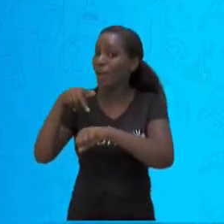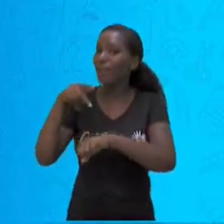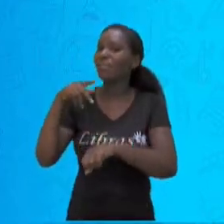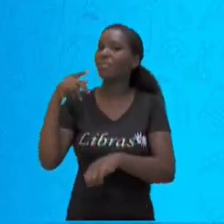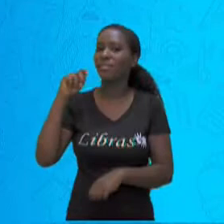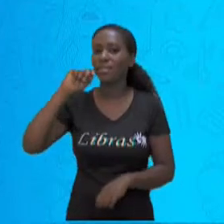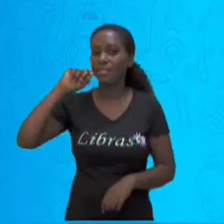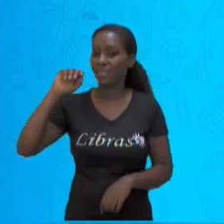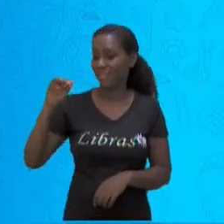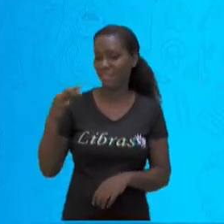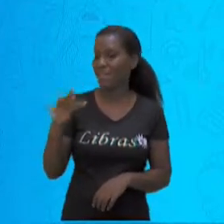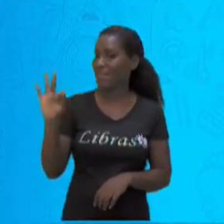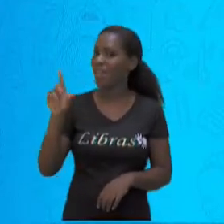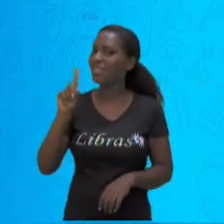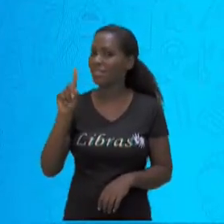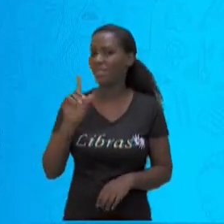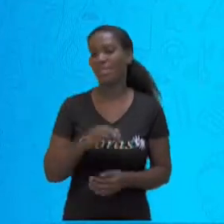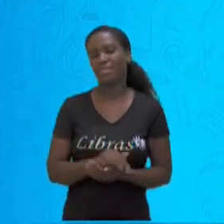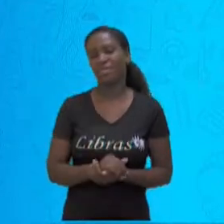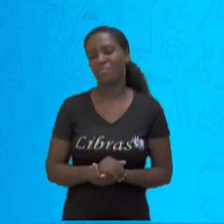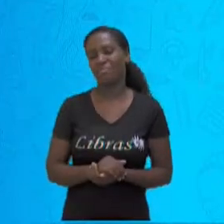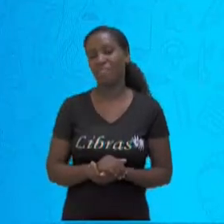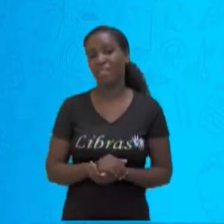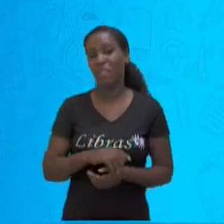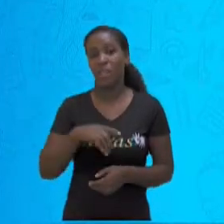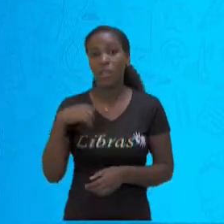aquilo que é nosso, que é da terra.